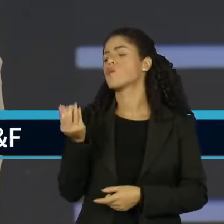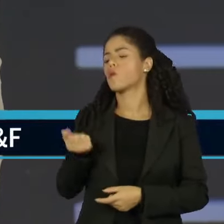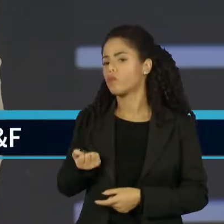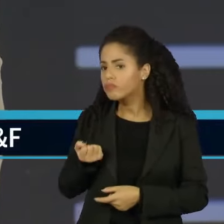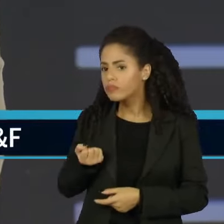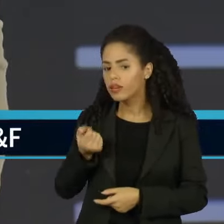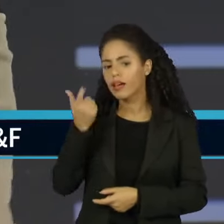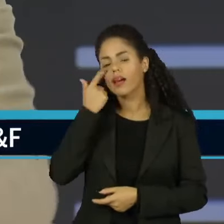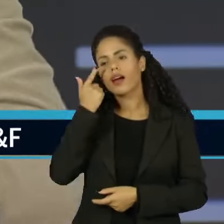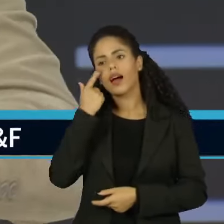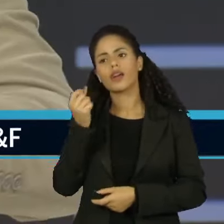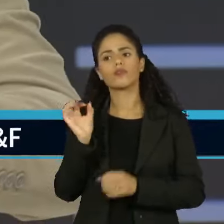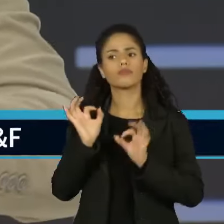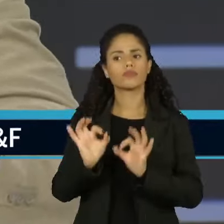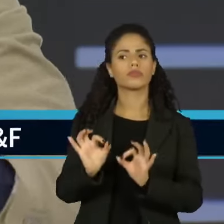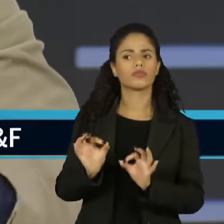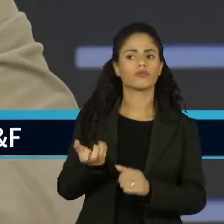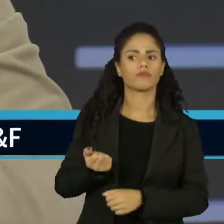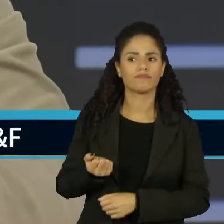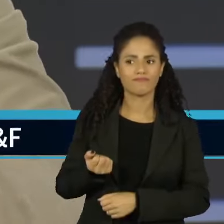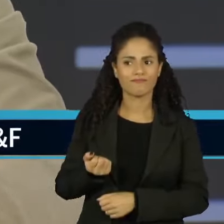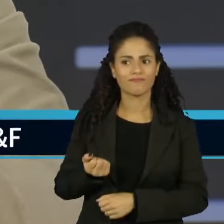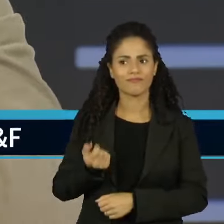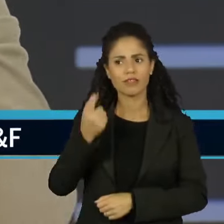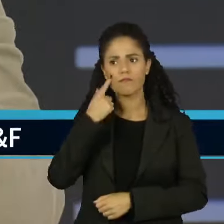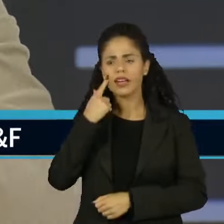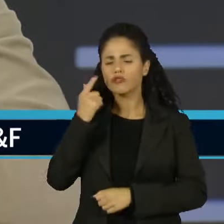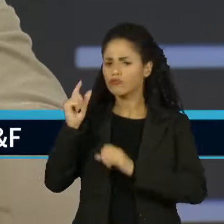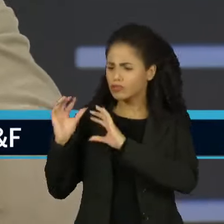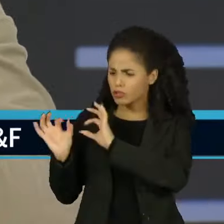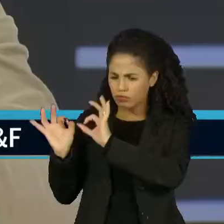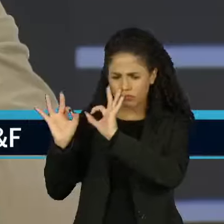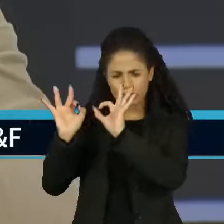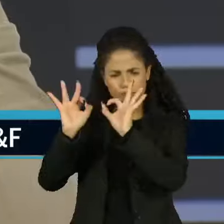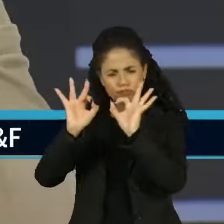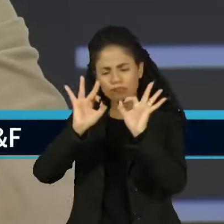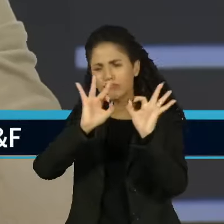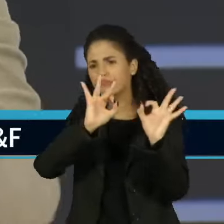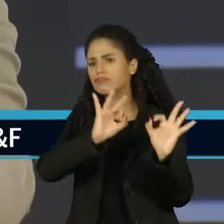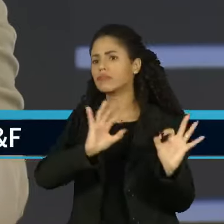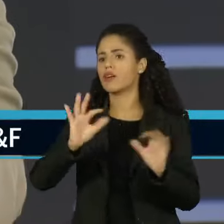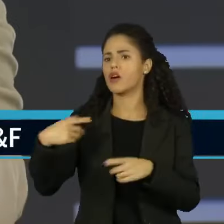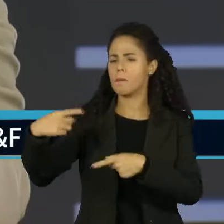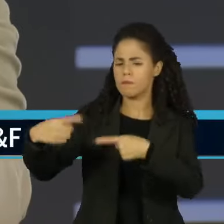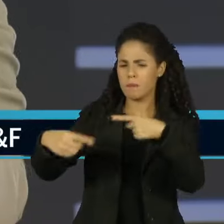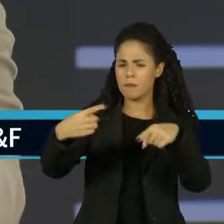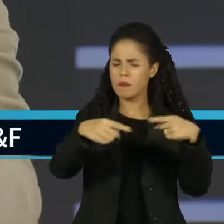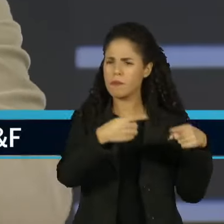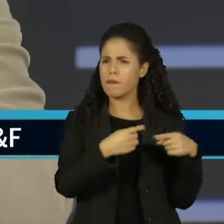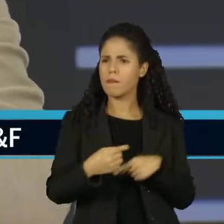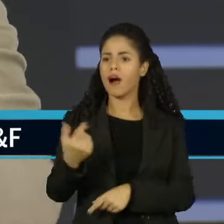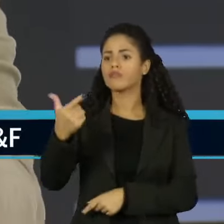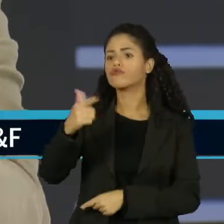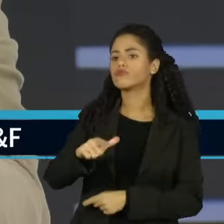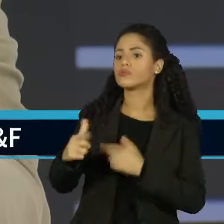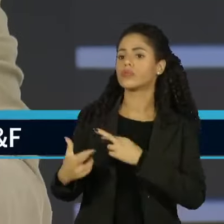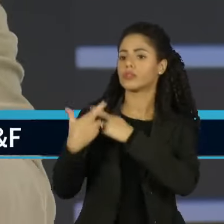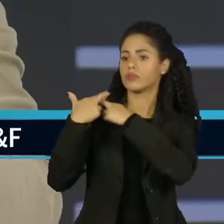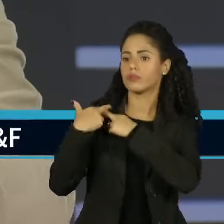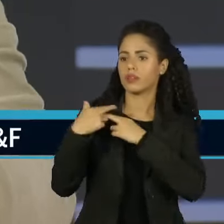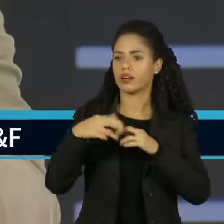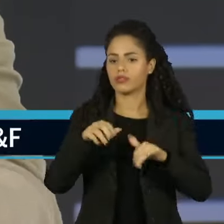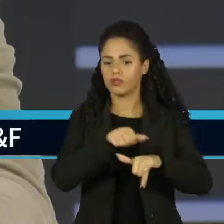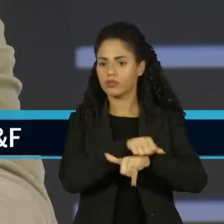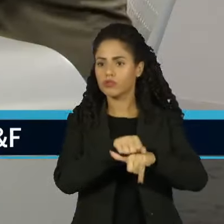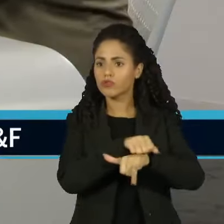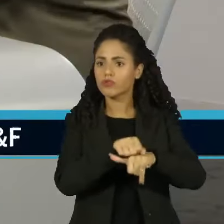O que eu posso lhe afirmar é que esse enredo todo está dentro dessa rediscussão do papel da Lava Jato